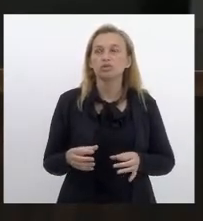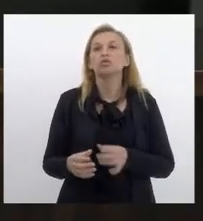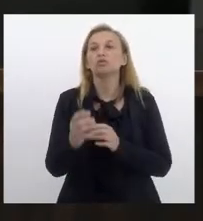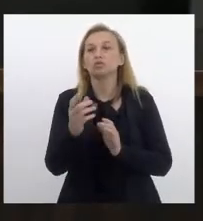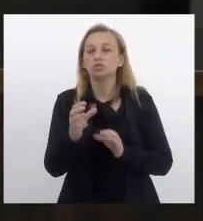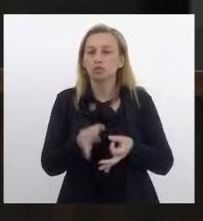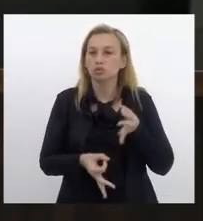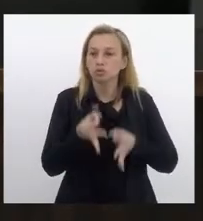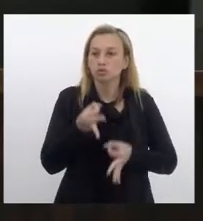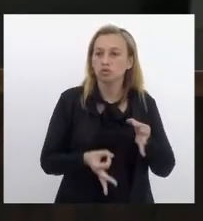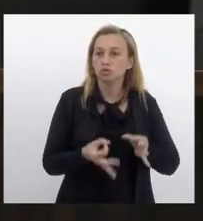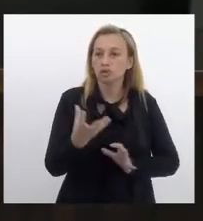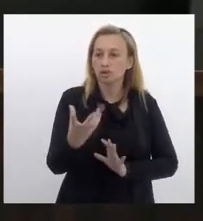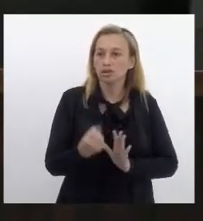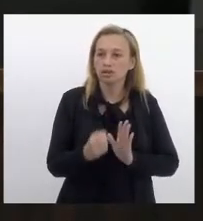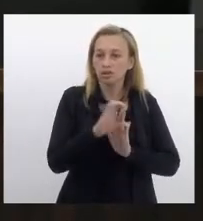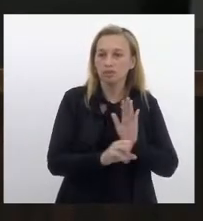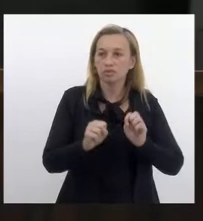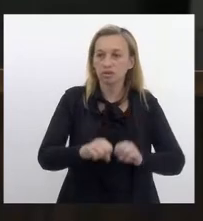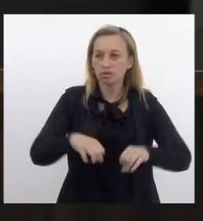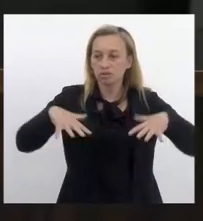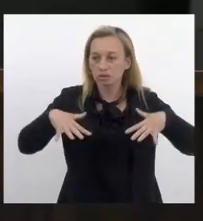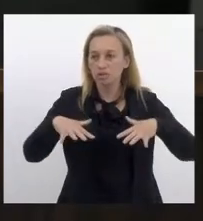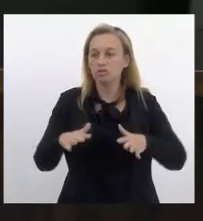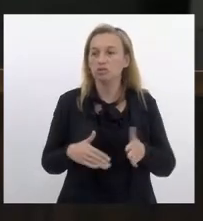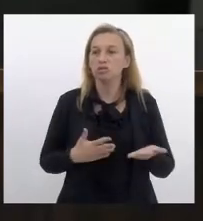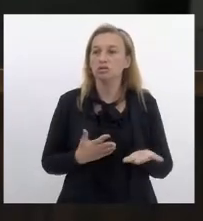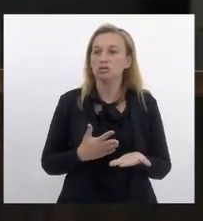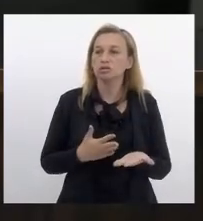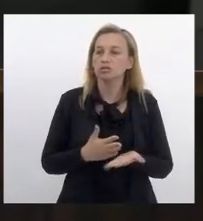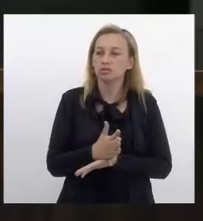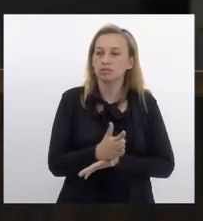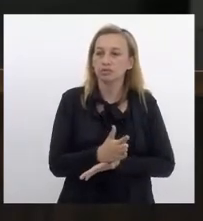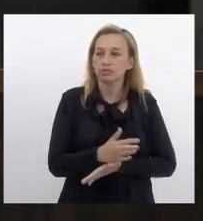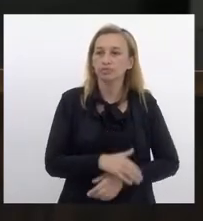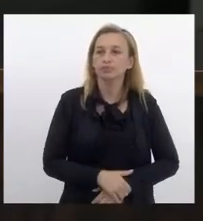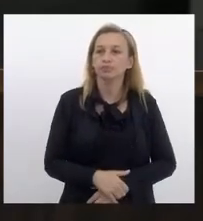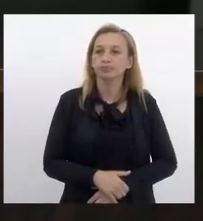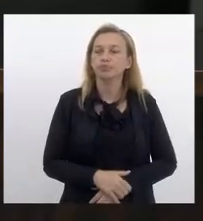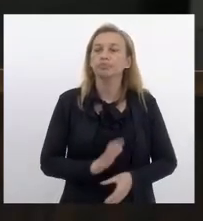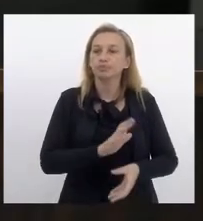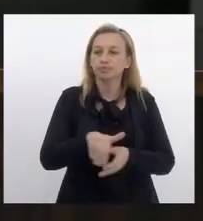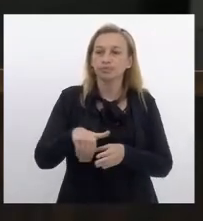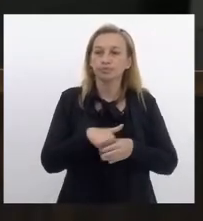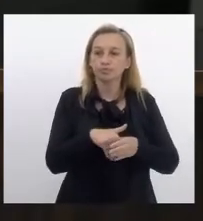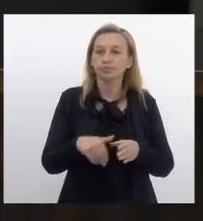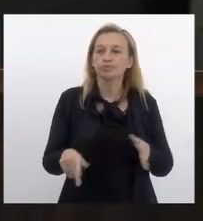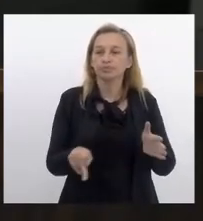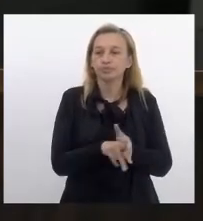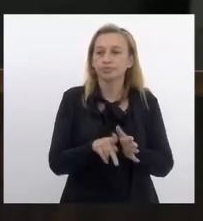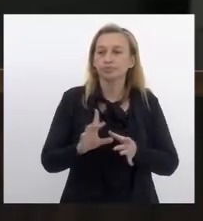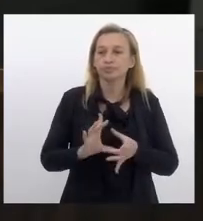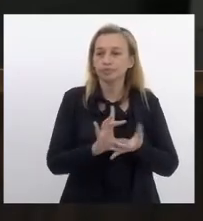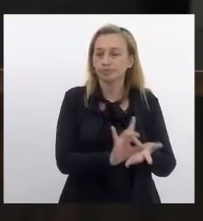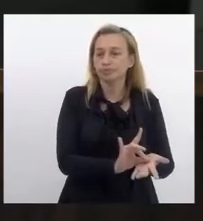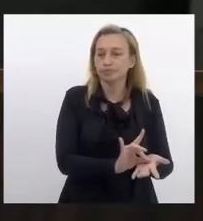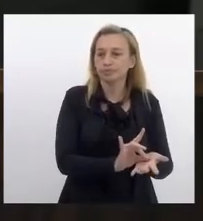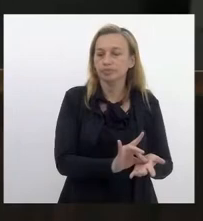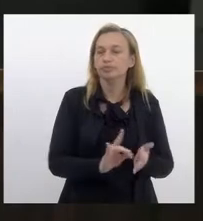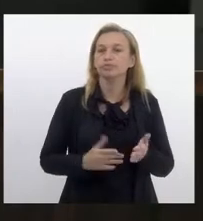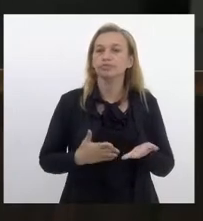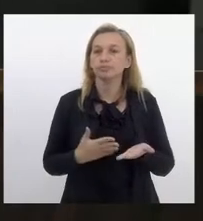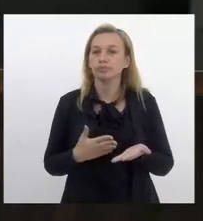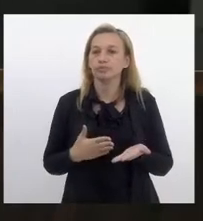Constituição e Justiça favorável às emendas de plenário. Senhores que aprovam, permaneçam como estão aprovados. Em votação, projeto assim emendado.